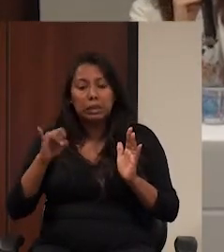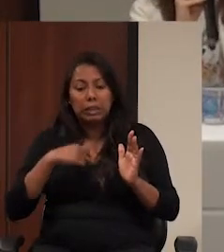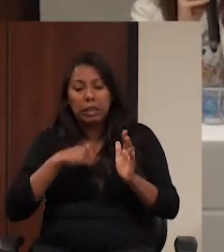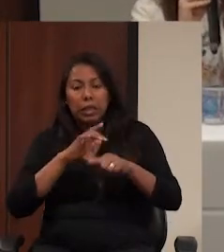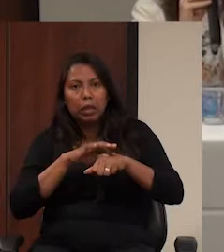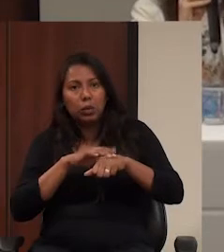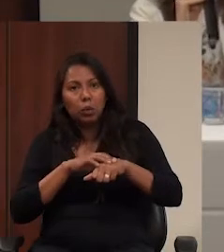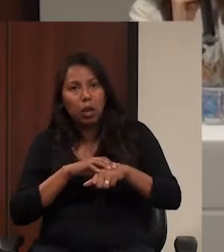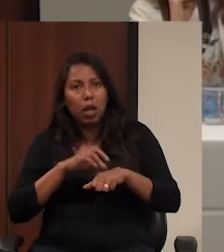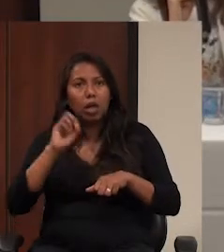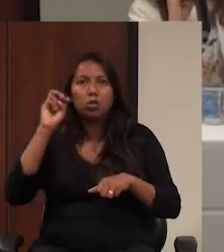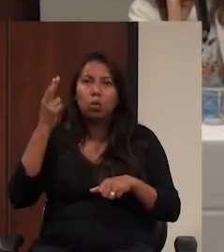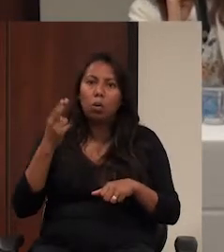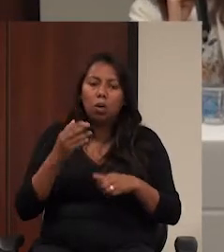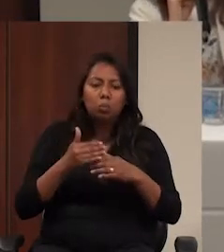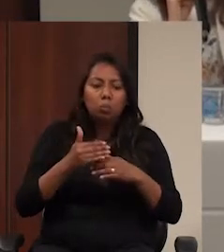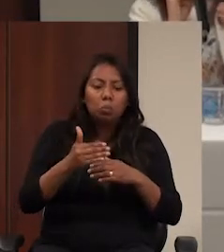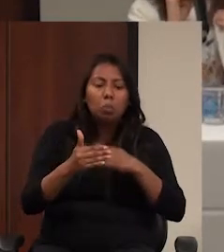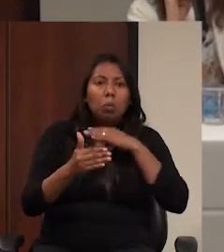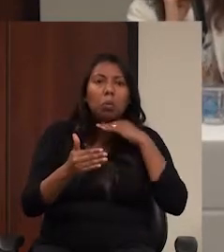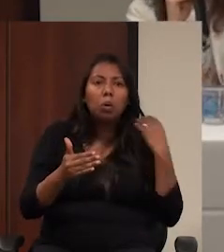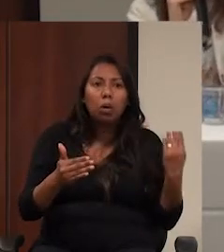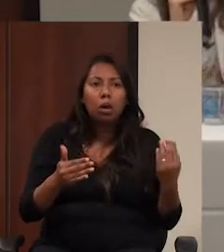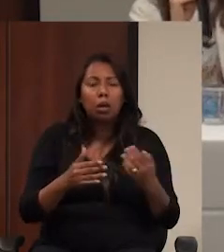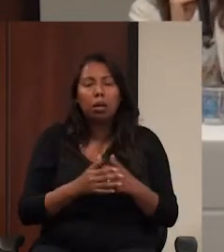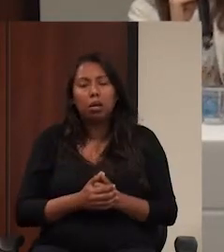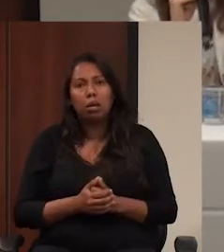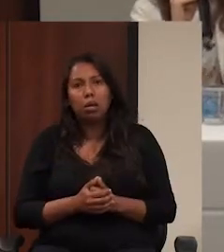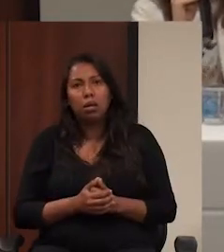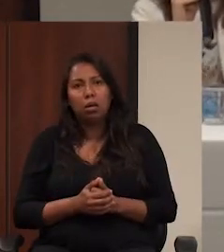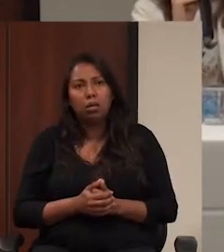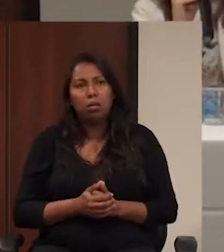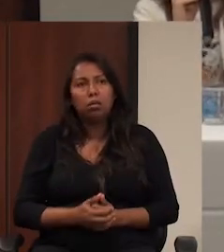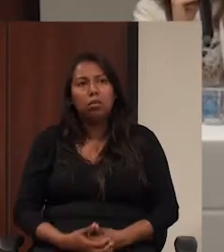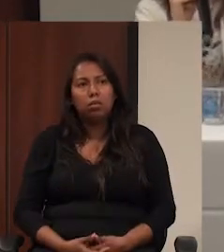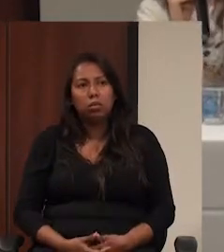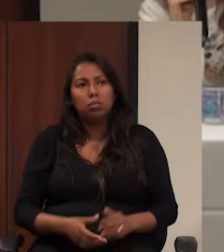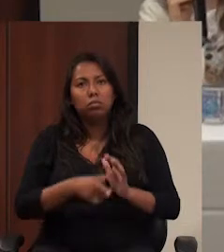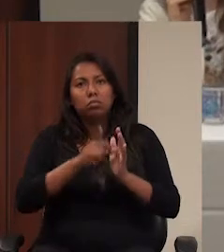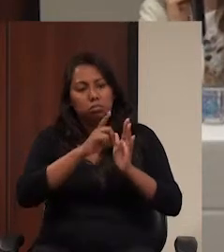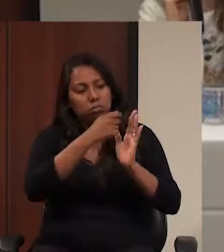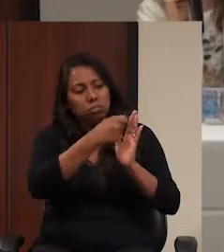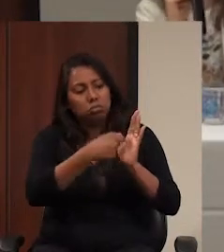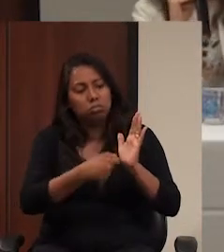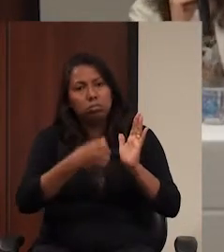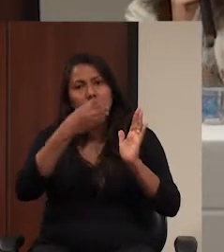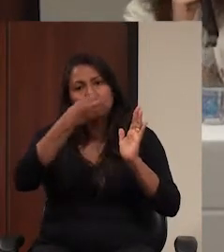doença, quando ela tiver em estado terminal, enfim, né? Até onde ela quer que se leve a vida dela. Então ela deixa escrito tudo